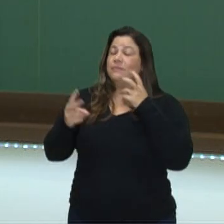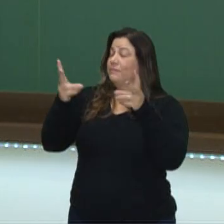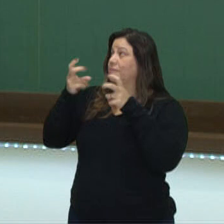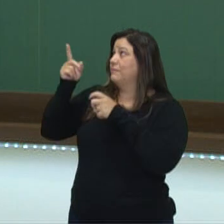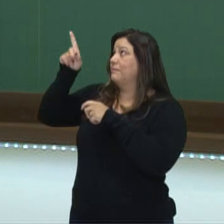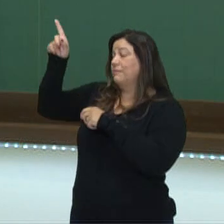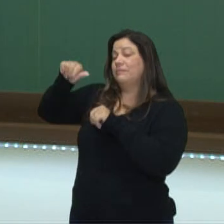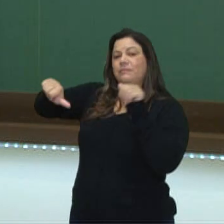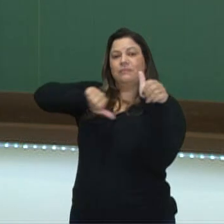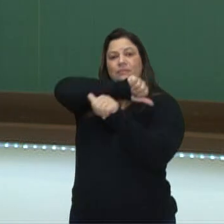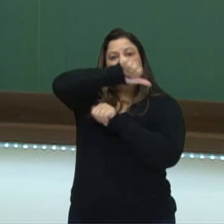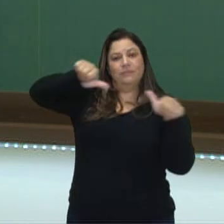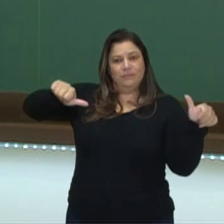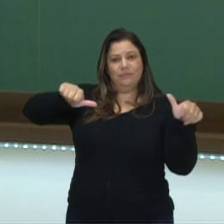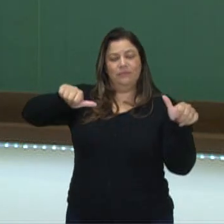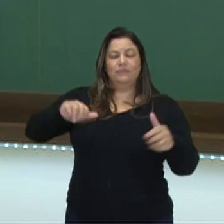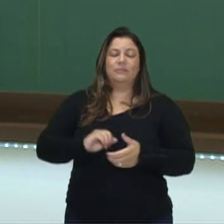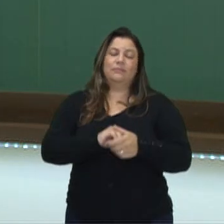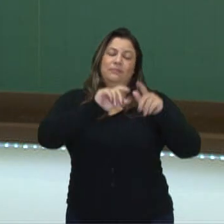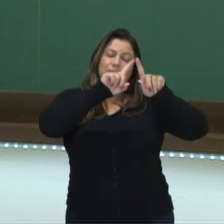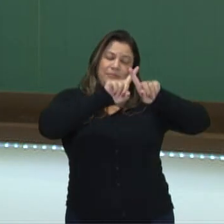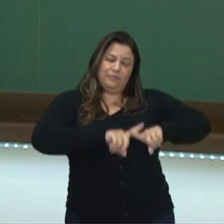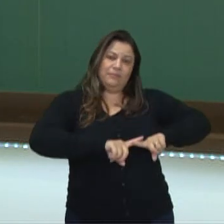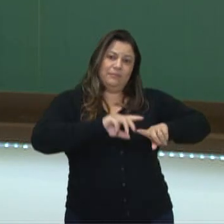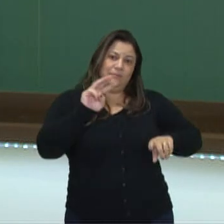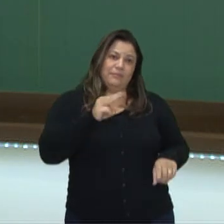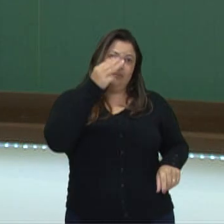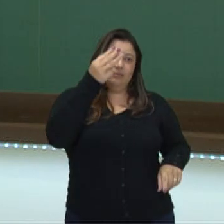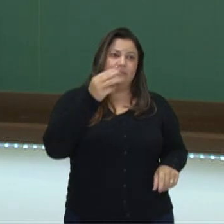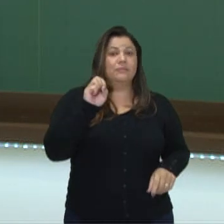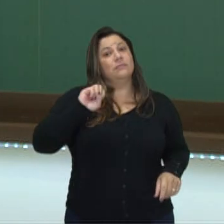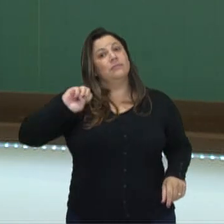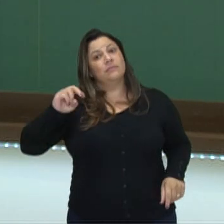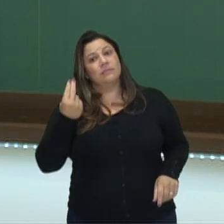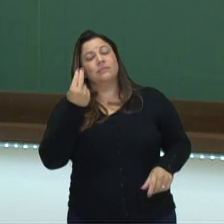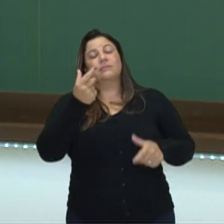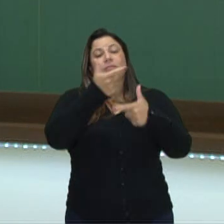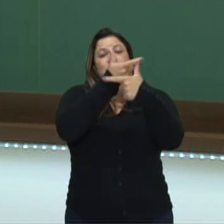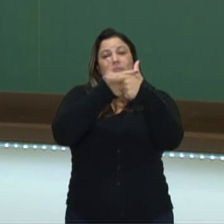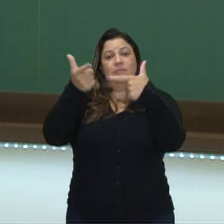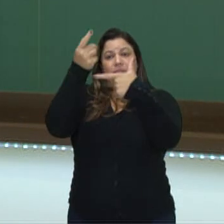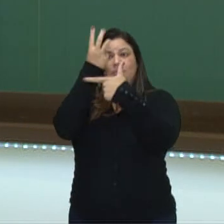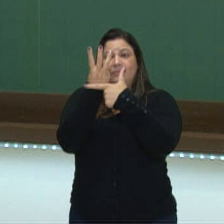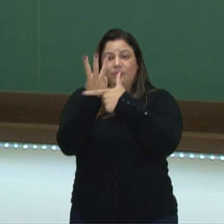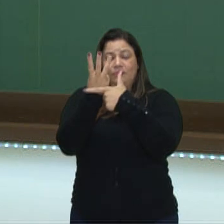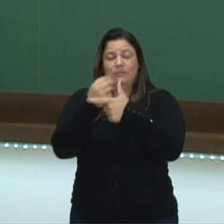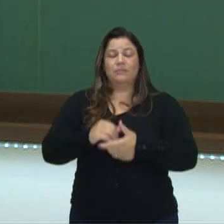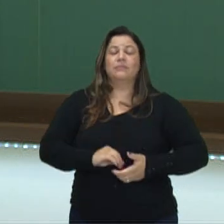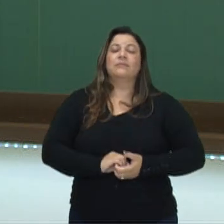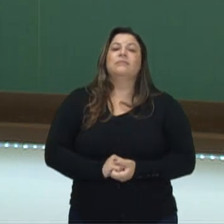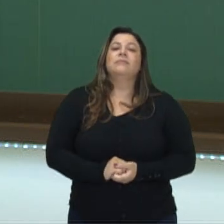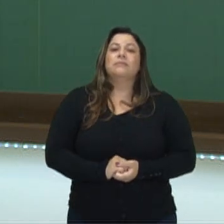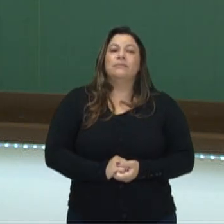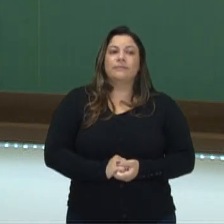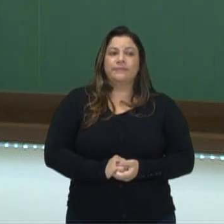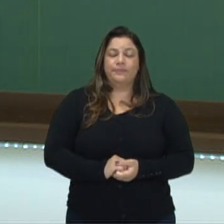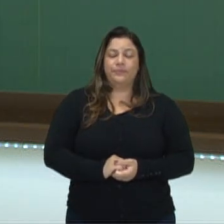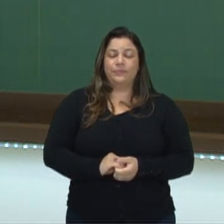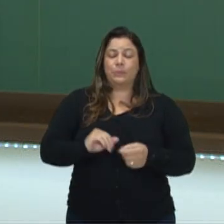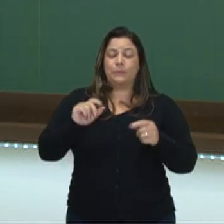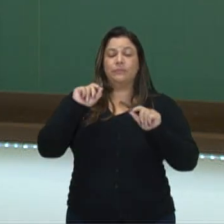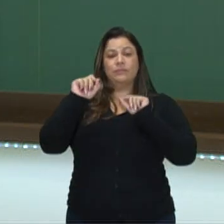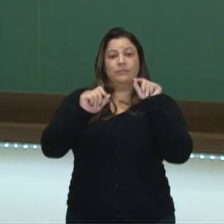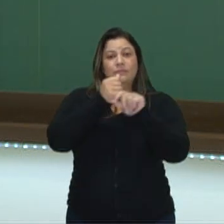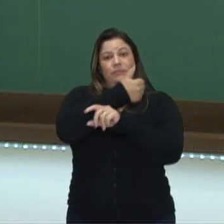300 num quadrado perfeito, bastava eu multiplicar por 3. Ou se eu dividisse por 3, né? Aí eu ia ficar com 2 ao quadrado vezes 5 ao quadrado,